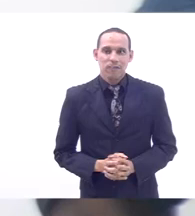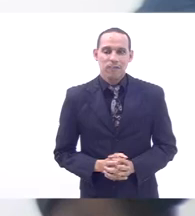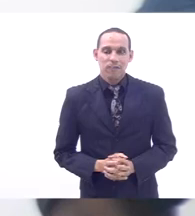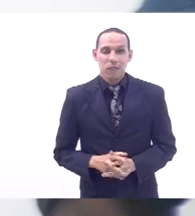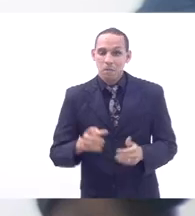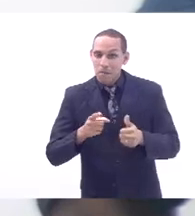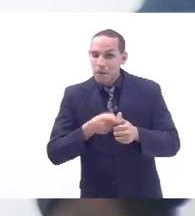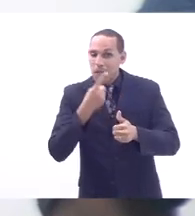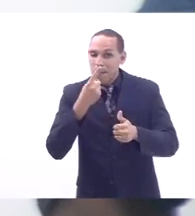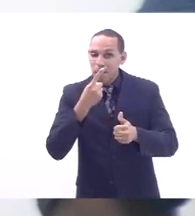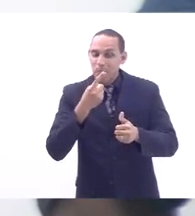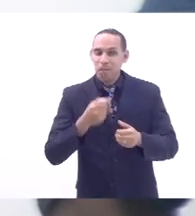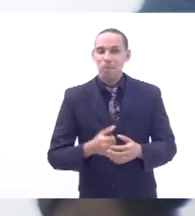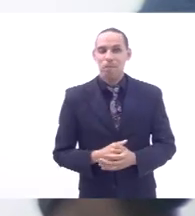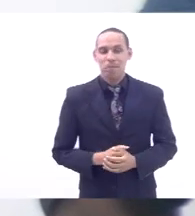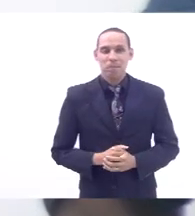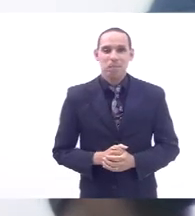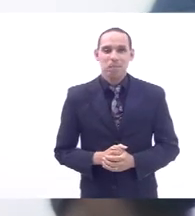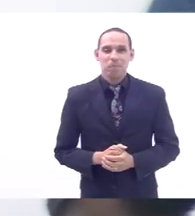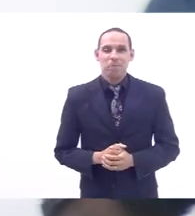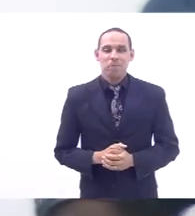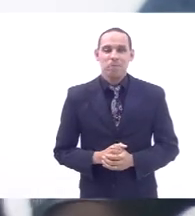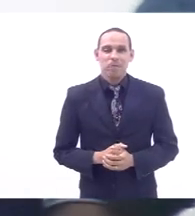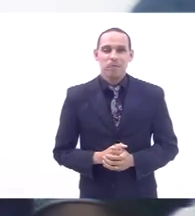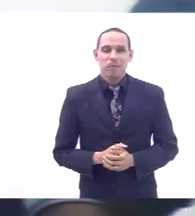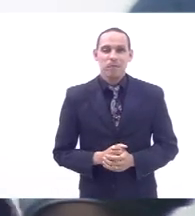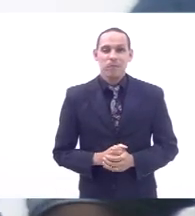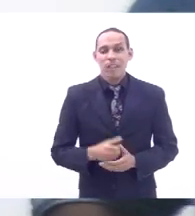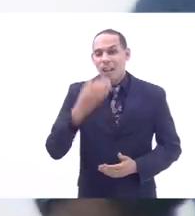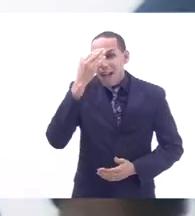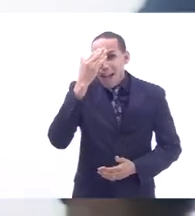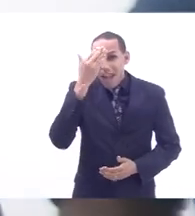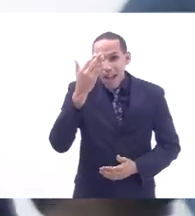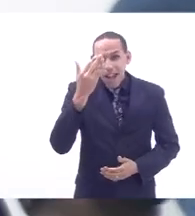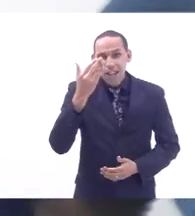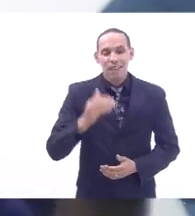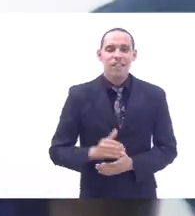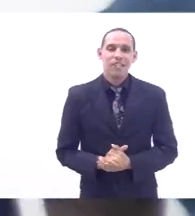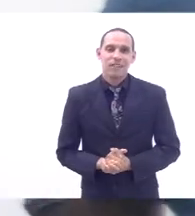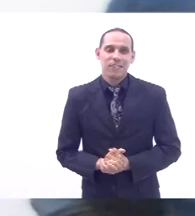Primeiramente, adupe fun Olodumare. Agradecemos ao Olodumare.